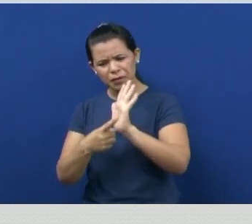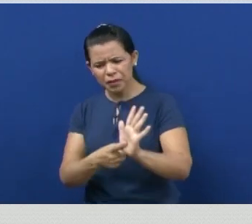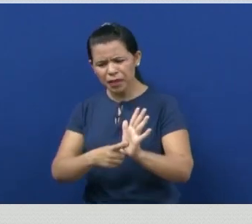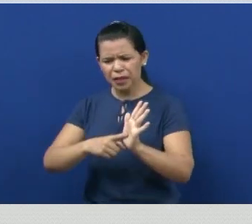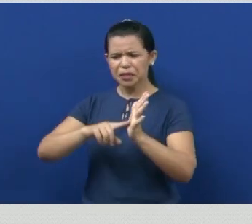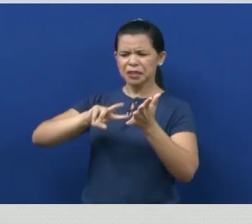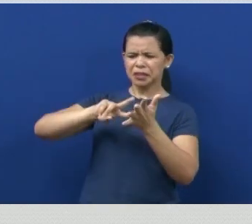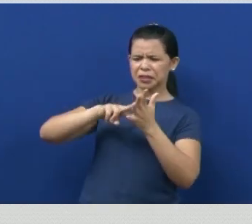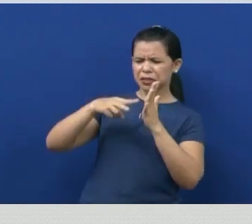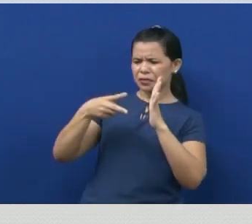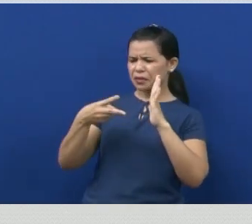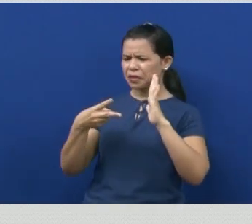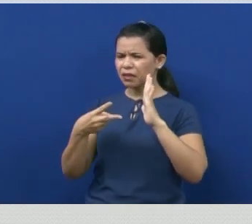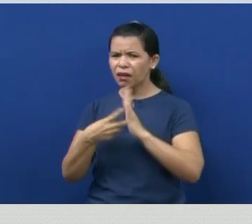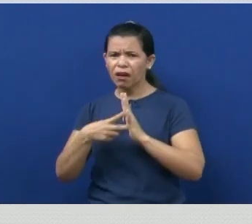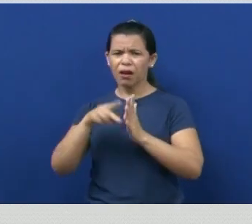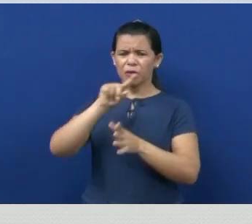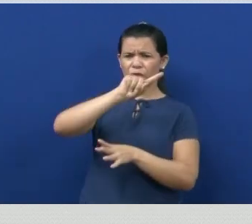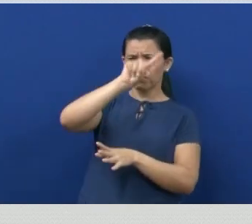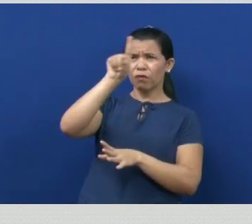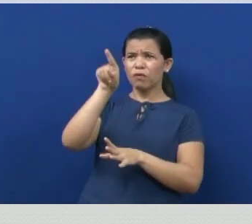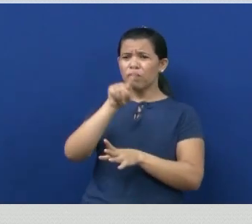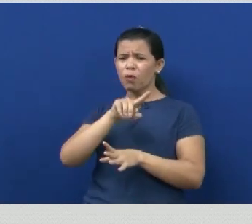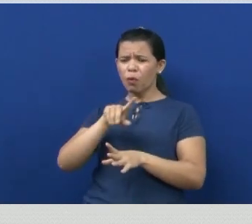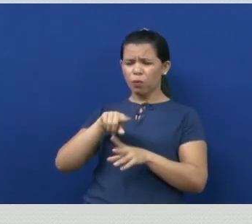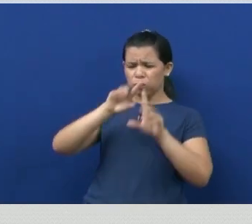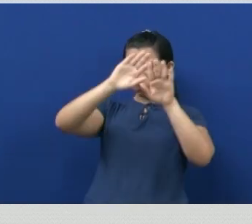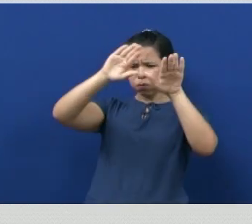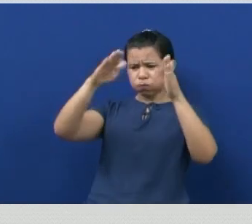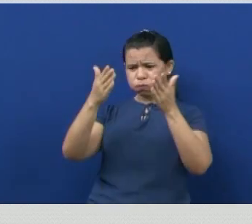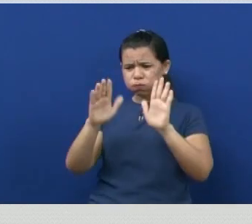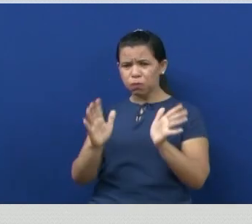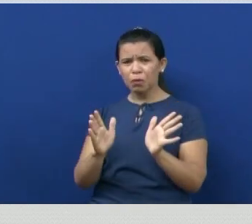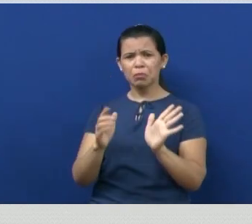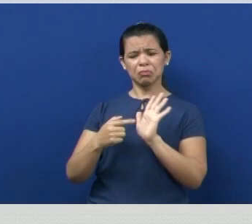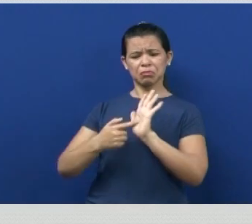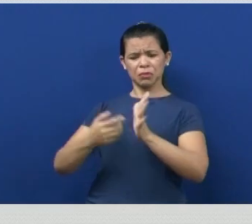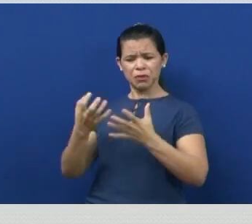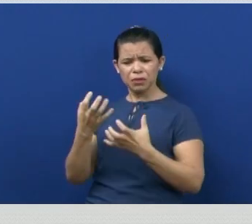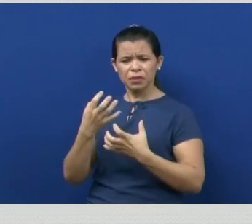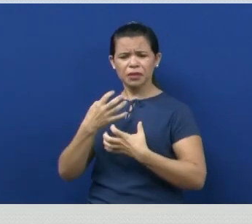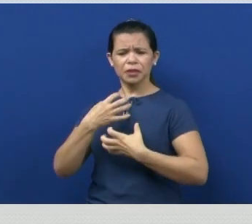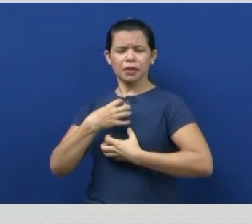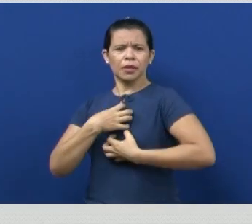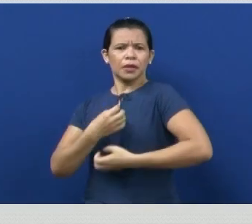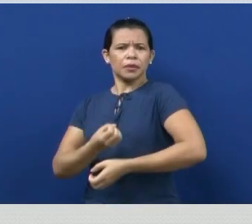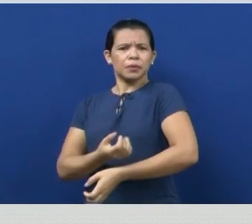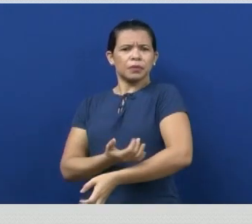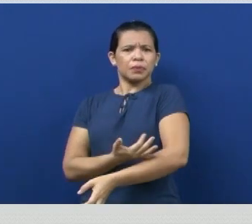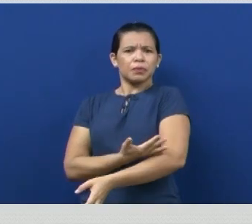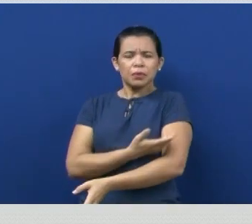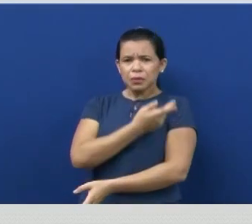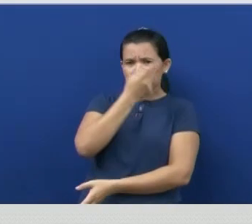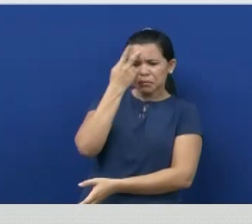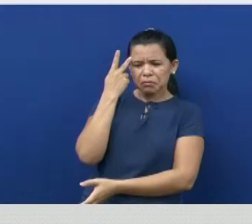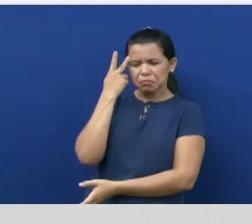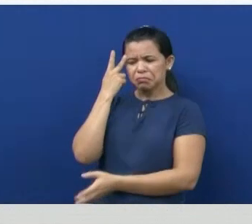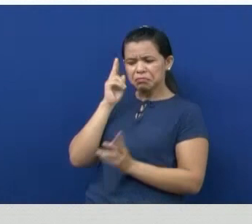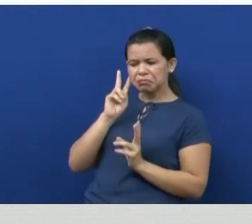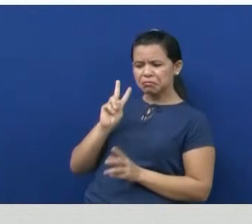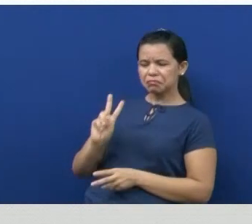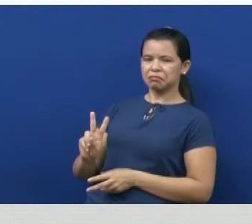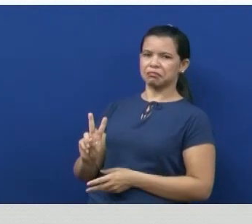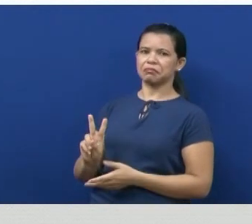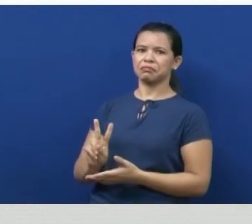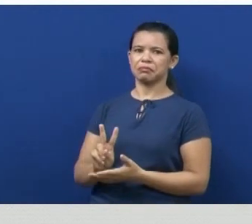diversas formas e da relação com o sentimento e com a emoção do artista e também de quem vê a obra, ok?